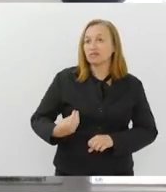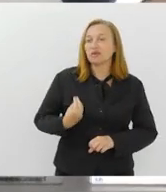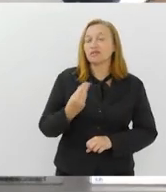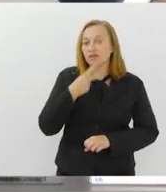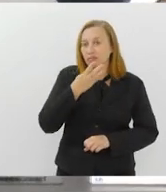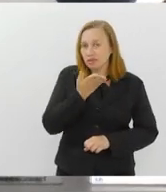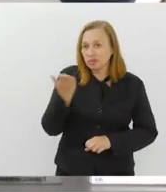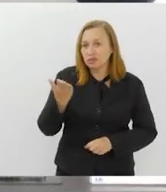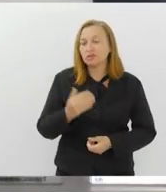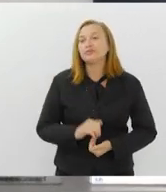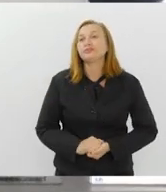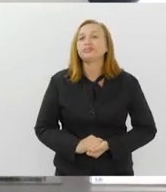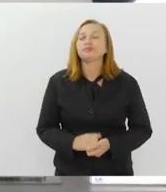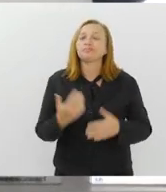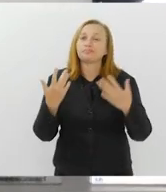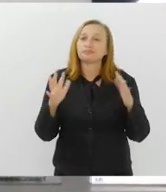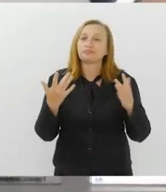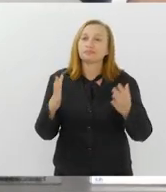vocês.